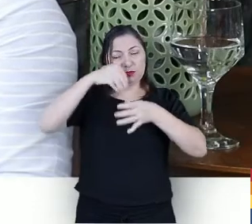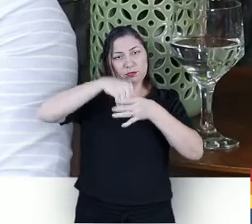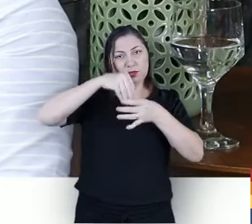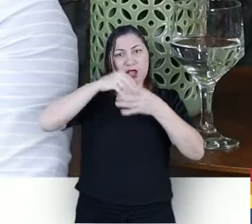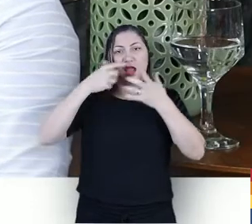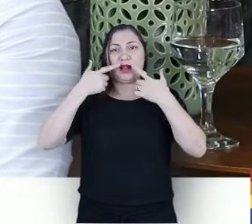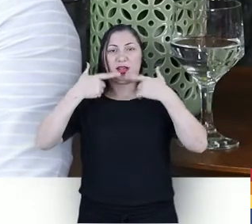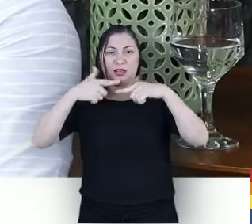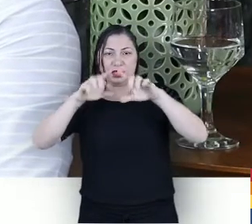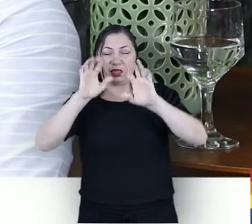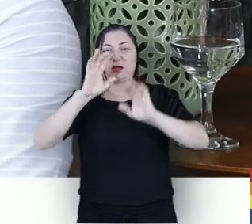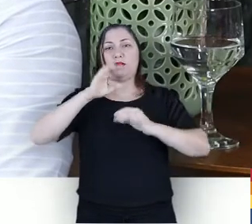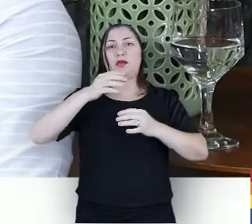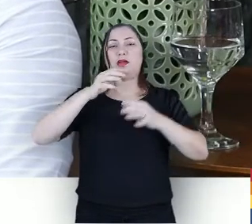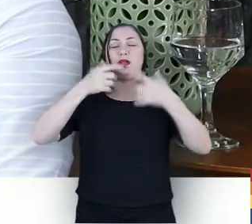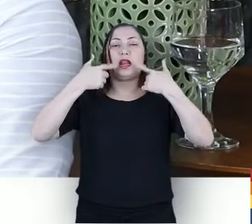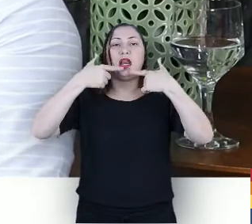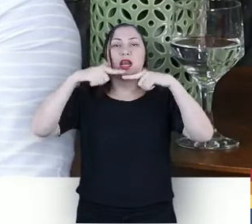Bom,